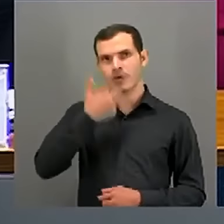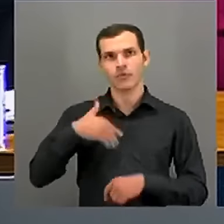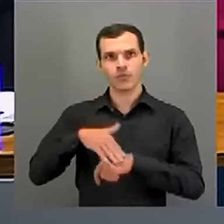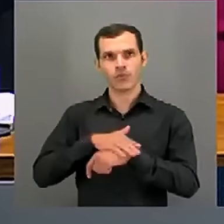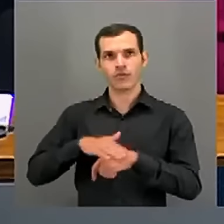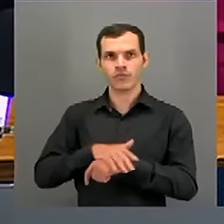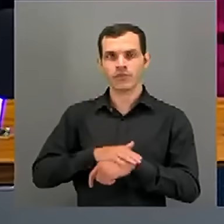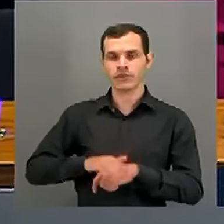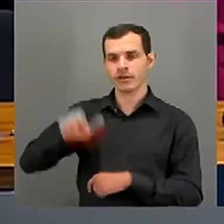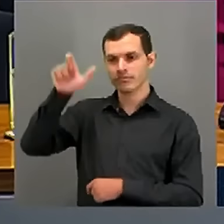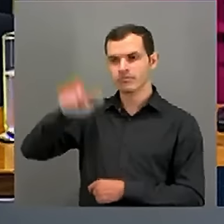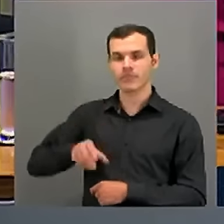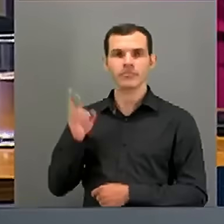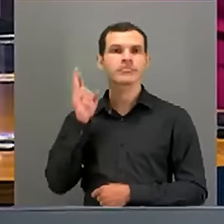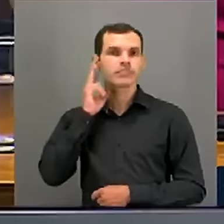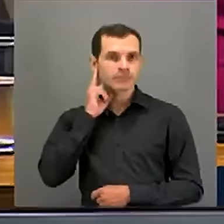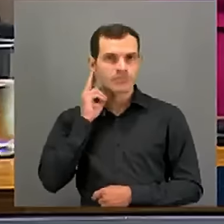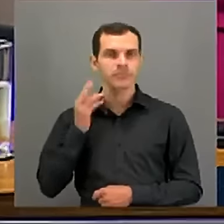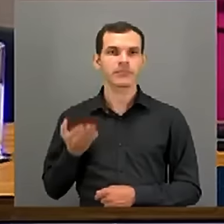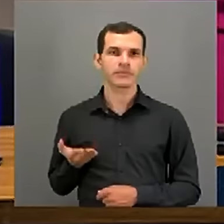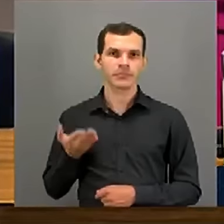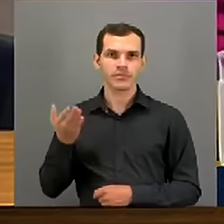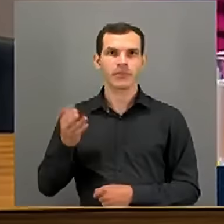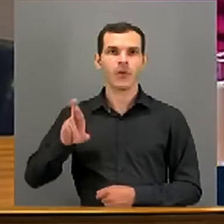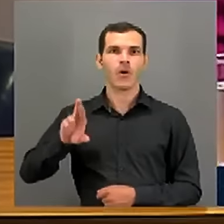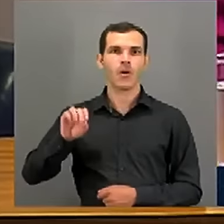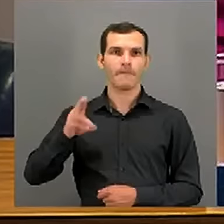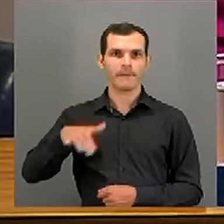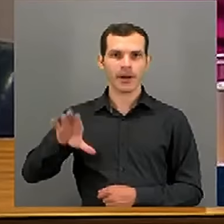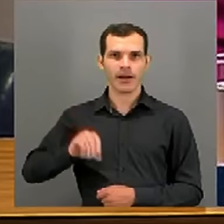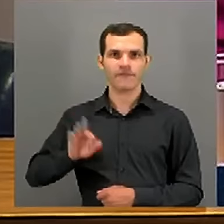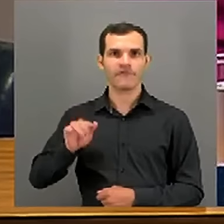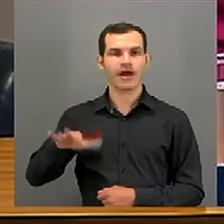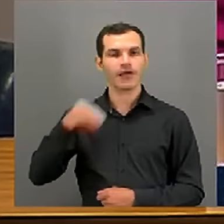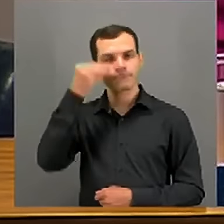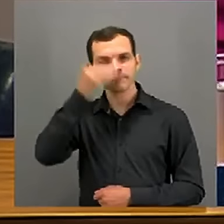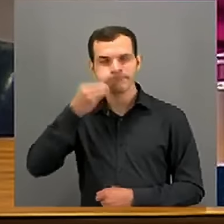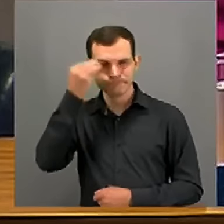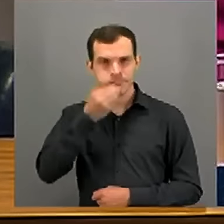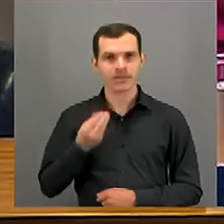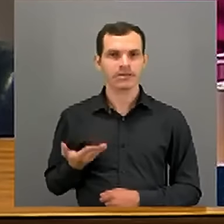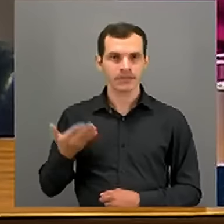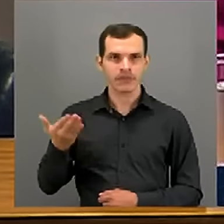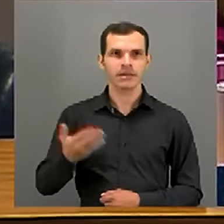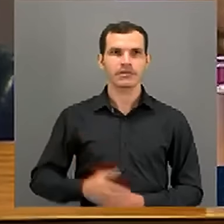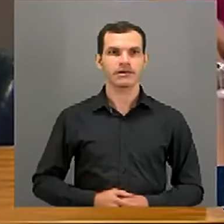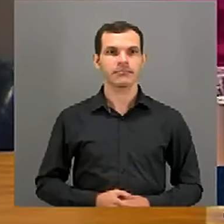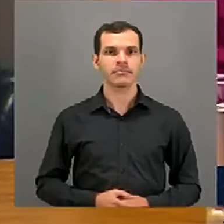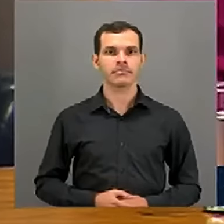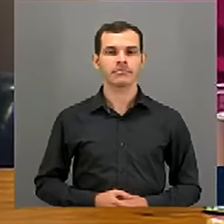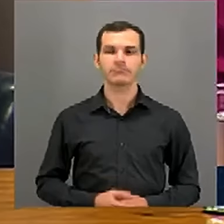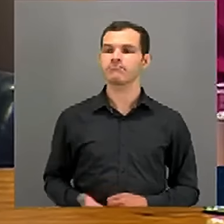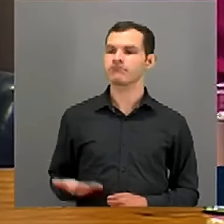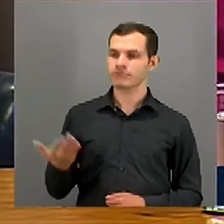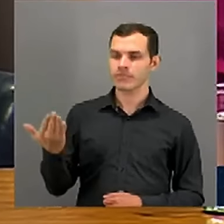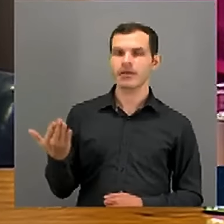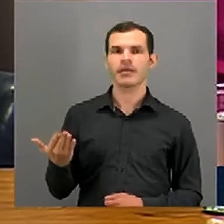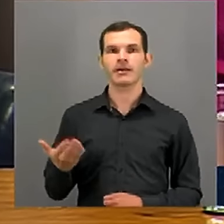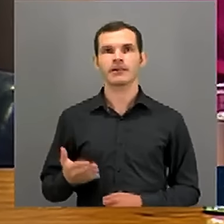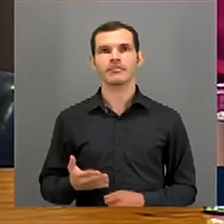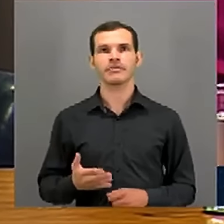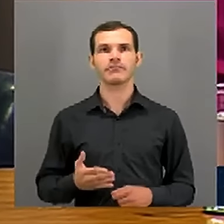relator Romário Souza Faria e que com a experiência que ele tem, com a independência que ele tem e